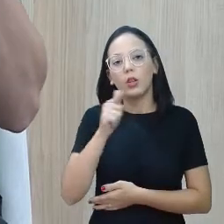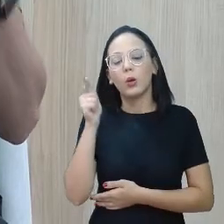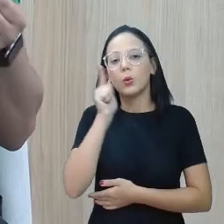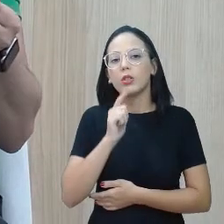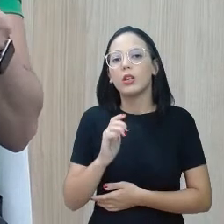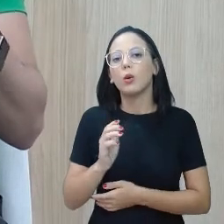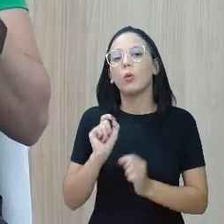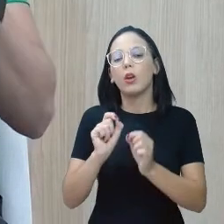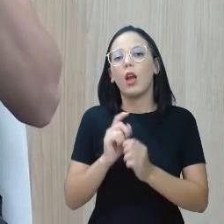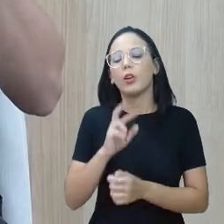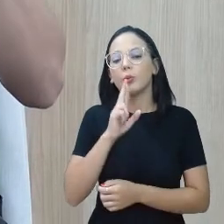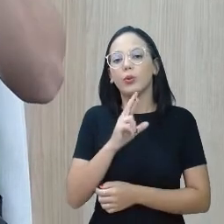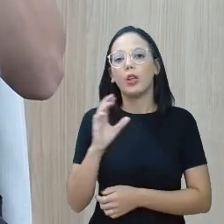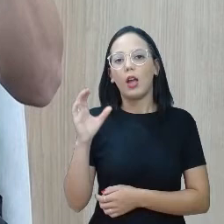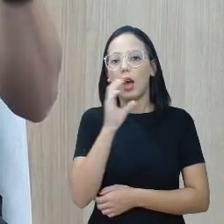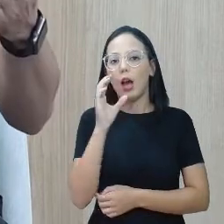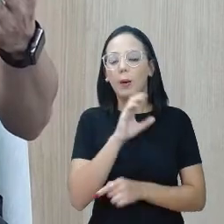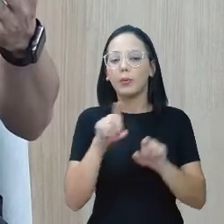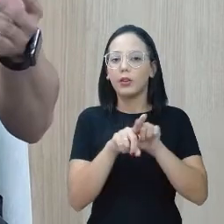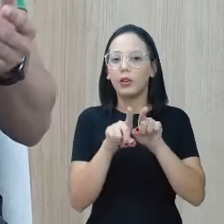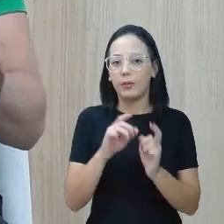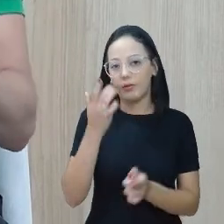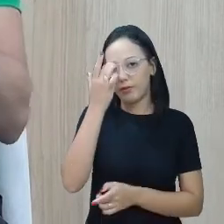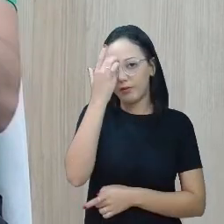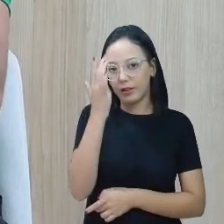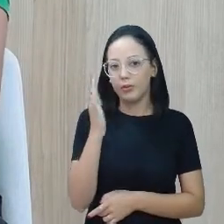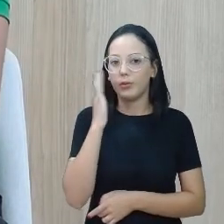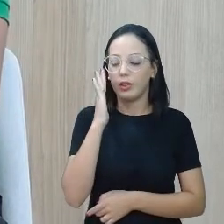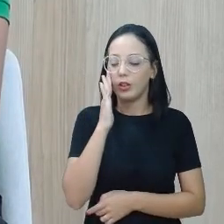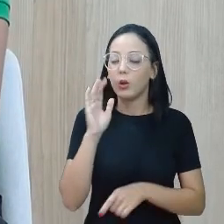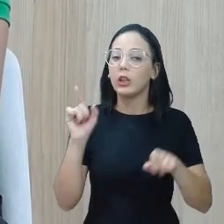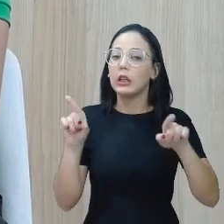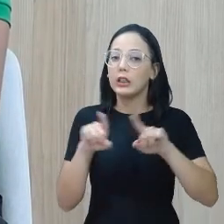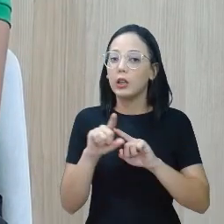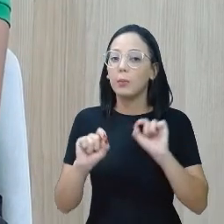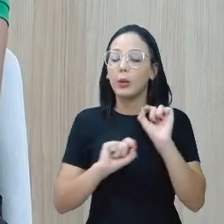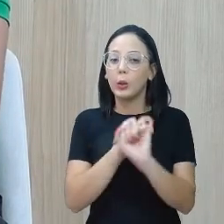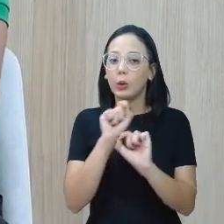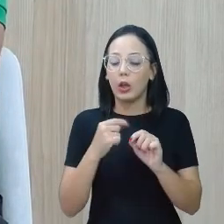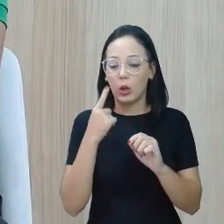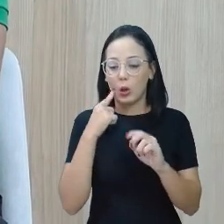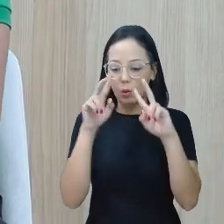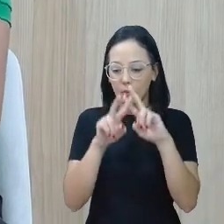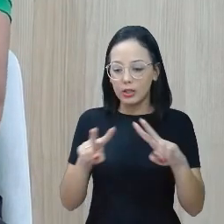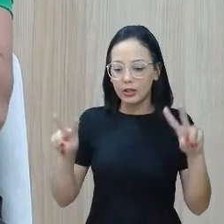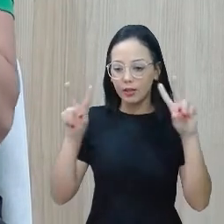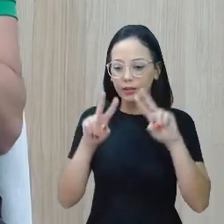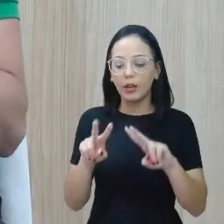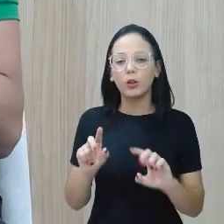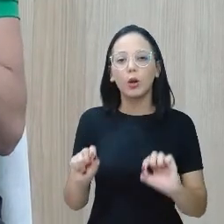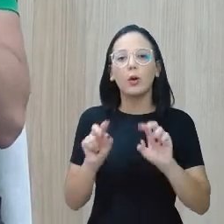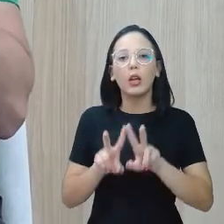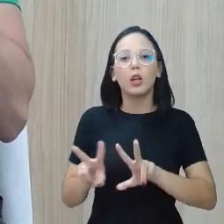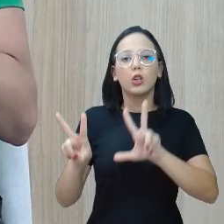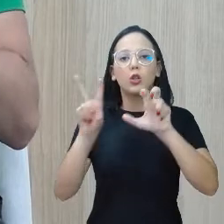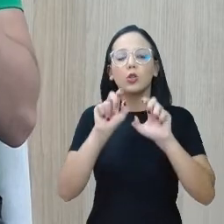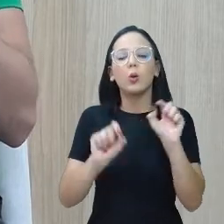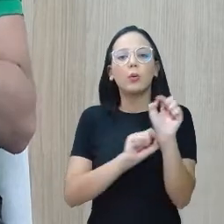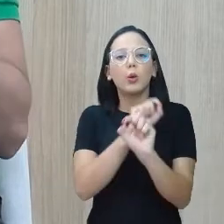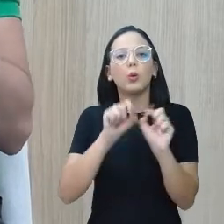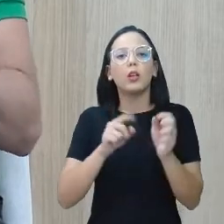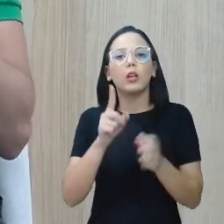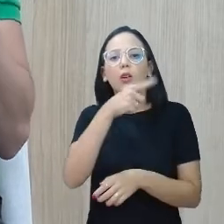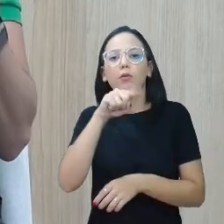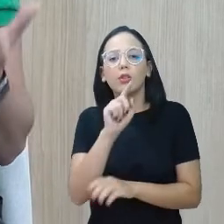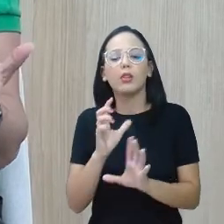mais rápida e de forma mais fácil, tá bom? Outra coisa que foi observado também é em relação do que